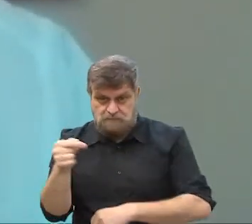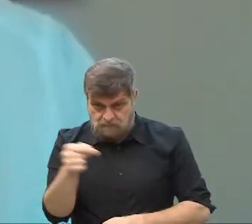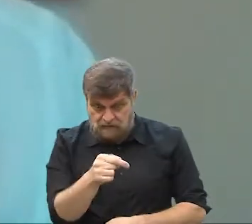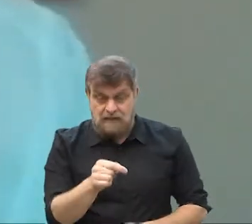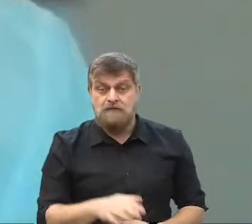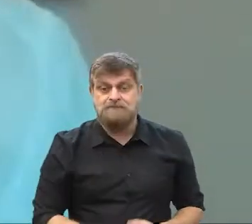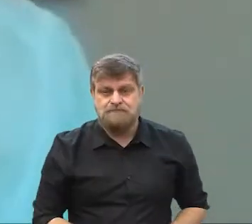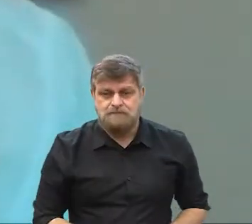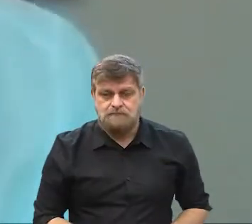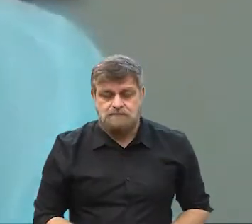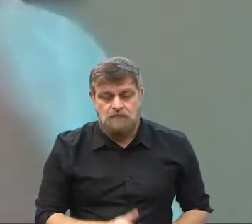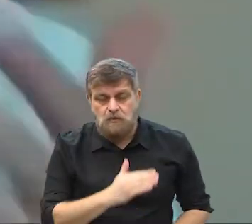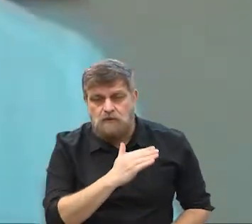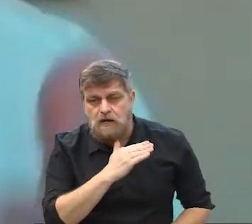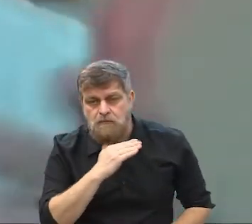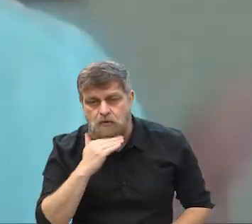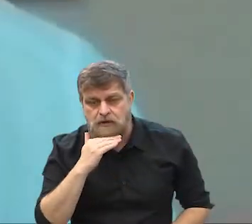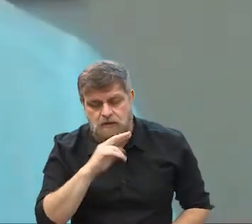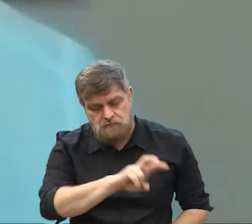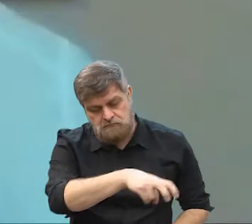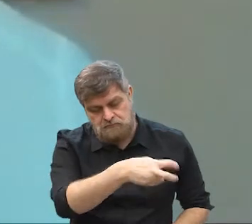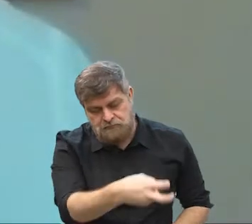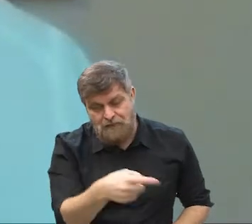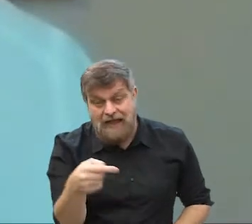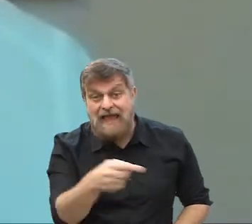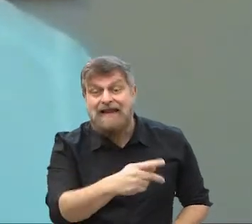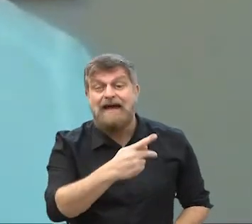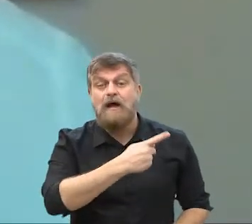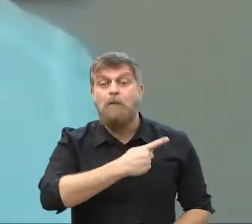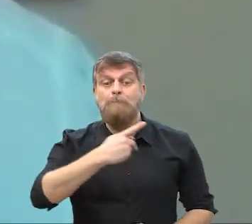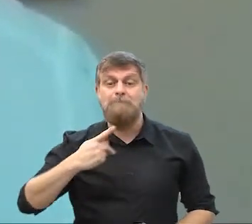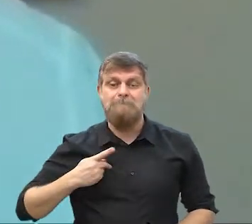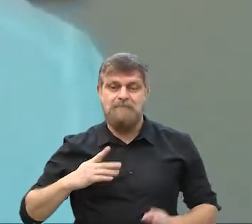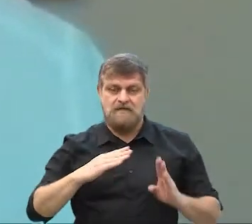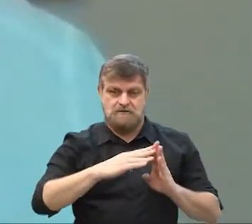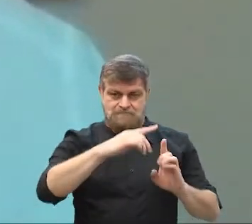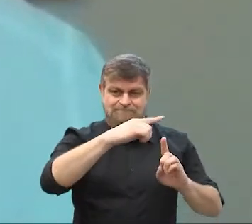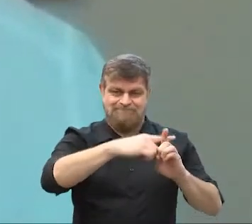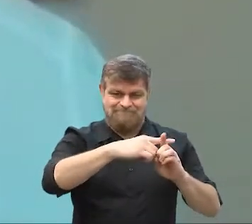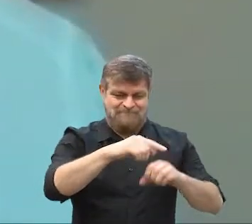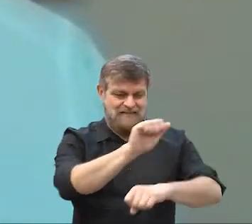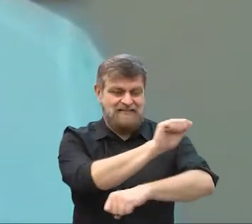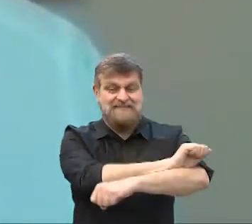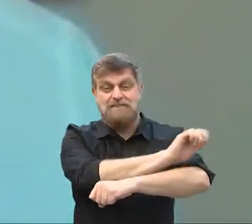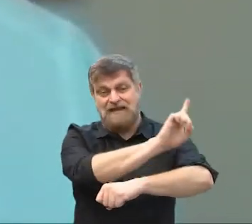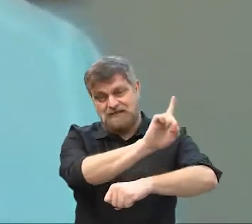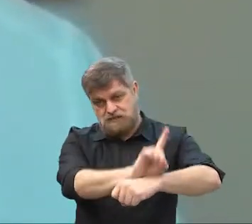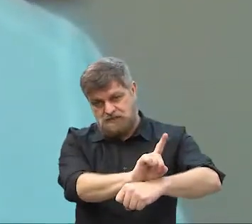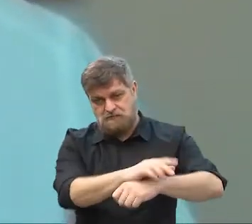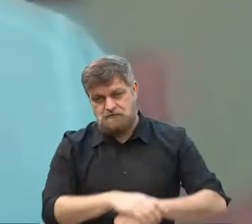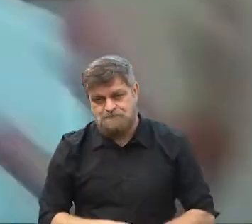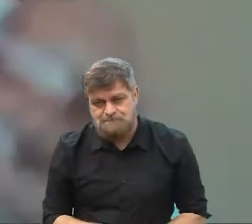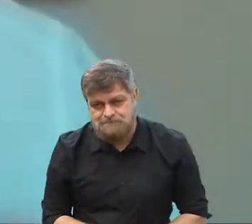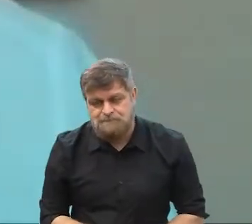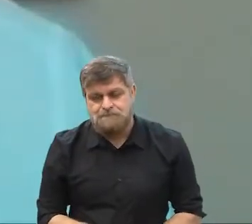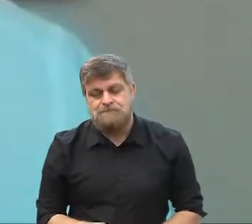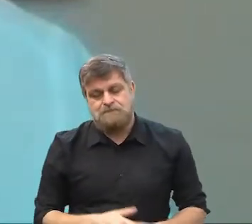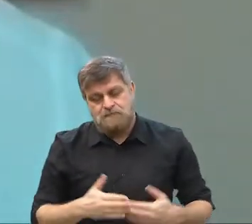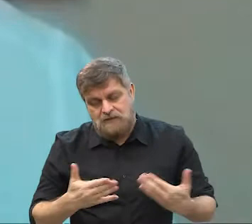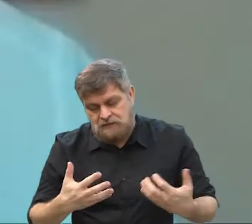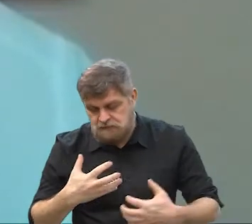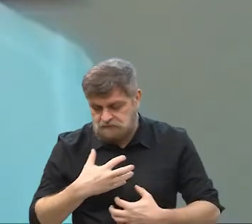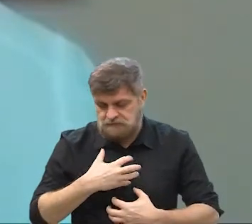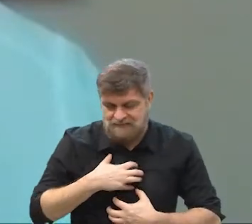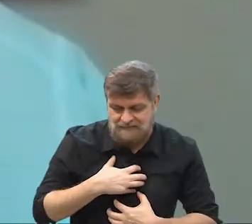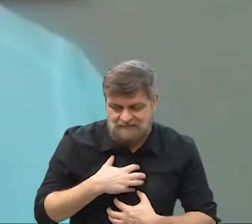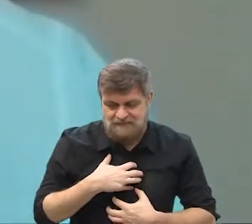e quando ele veio a óbito, ele era o pastor da igreja ali, né? Então, foi nesse